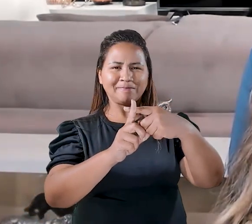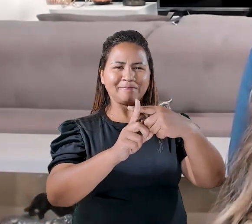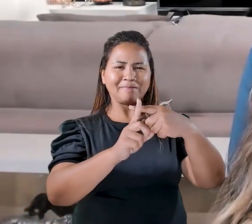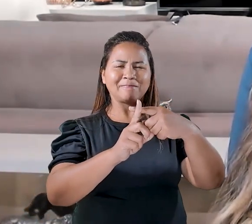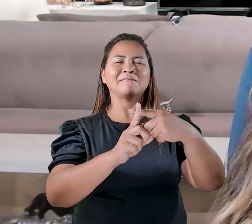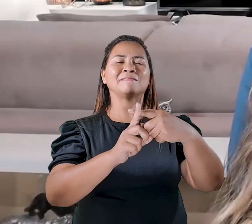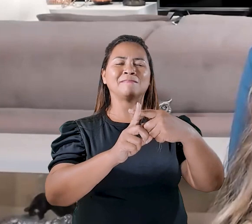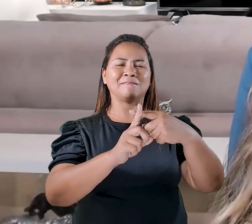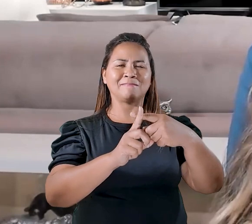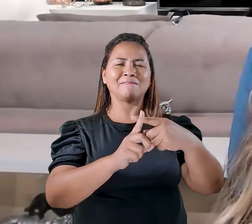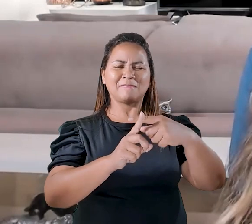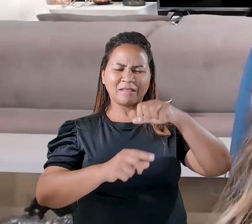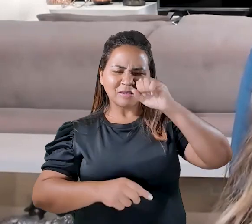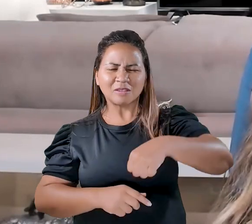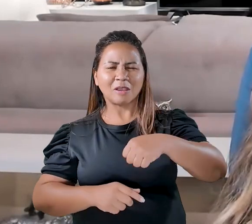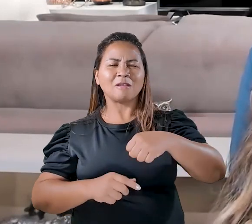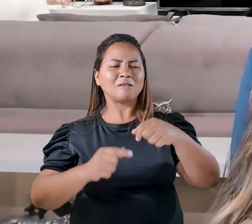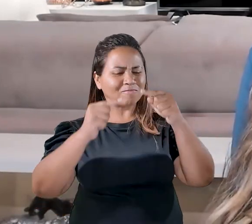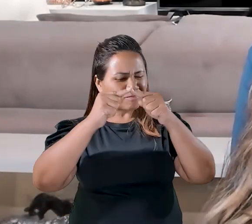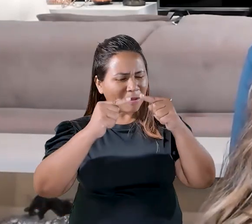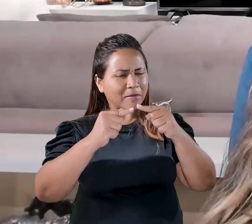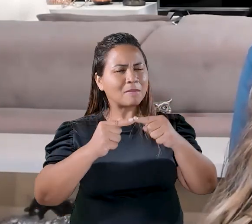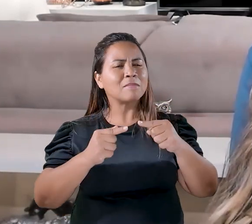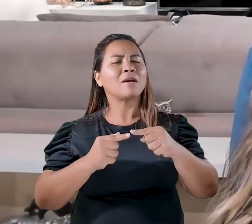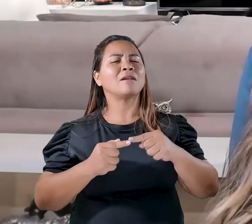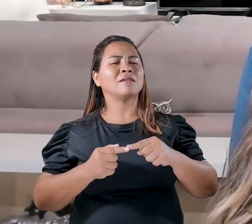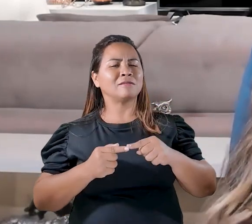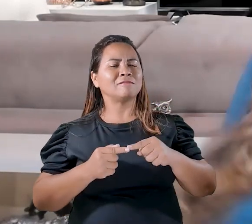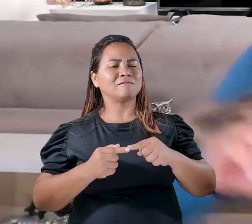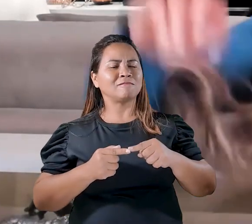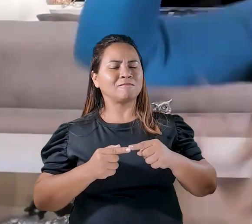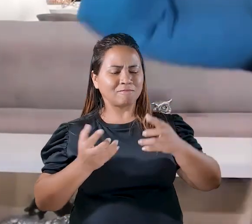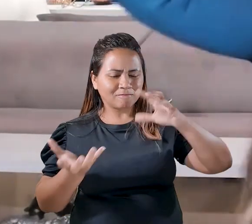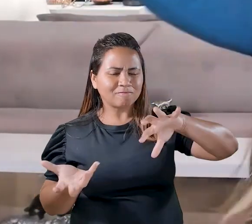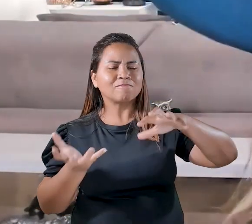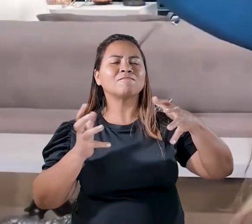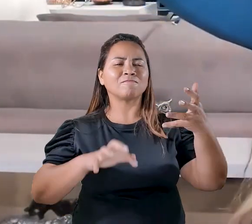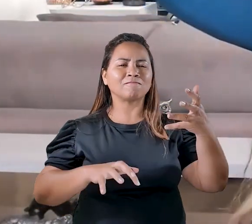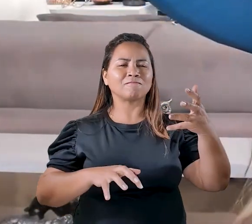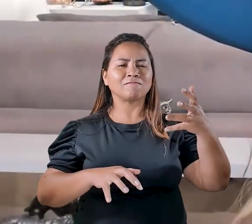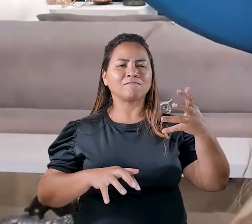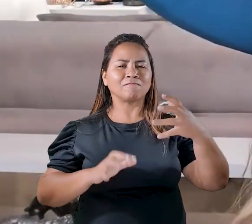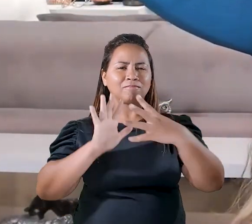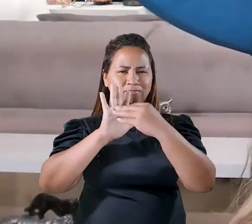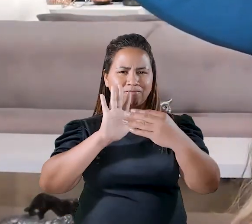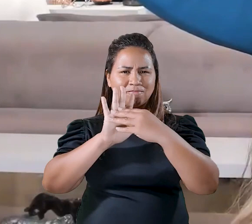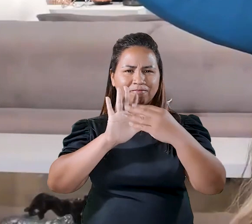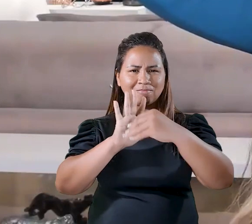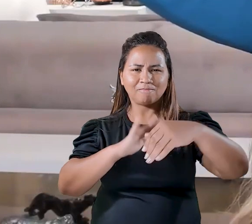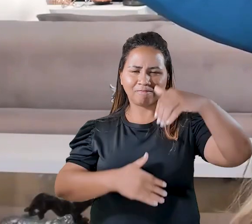Está feito. Está feito. Está feito. No topo da cabeça.